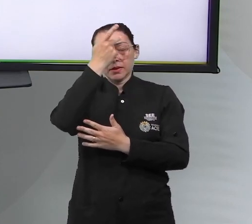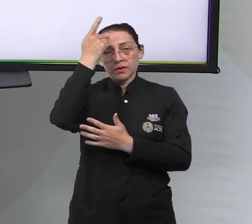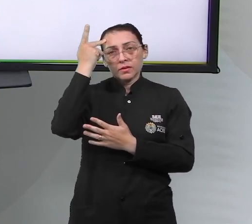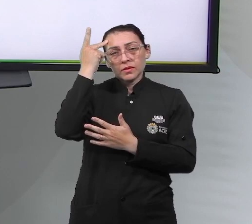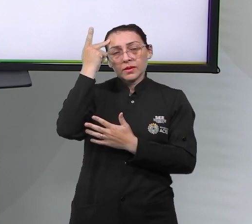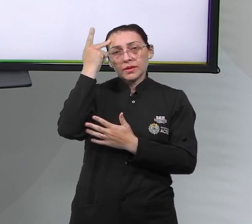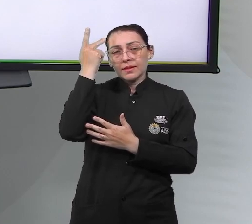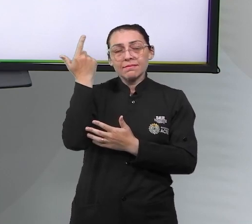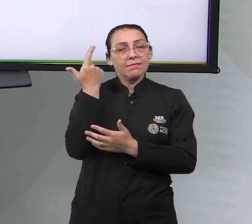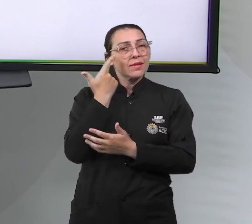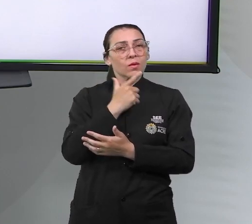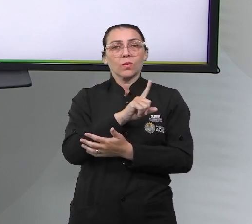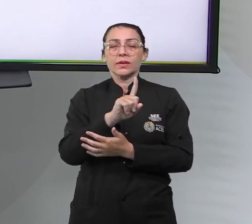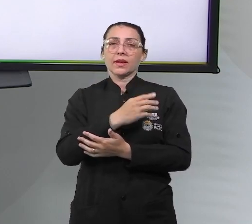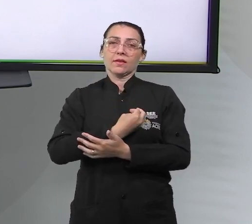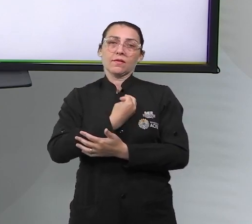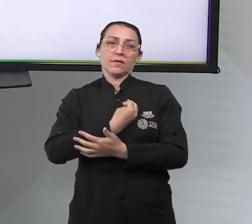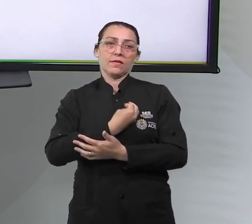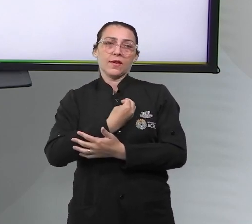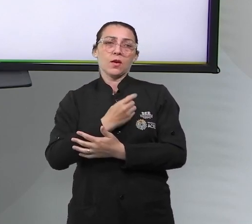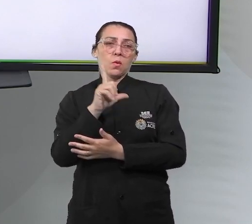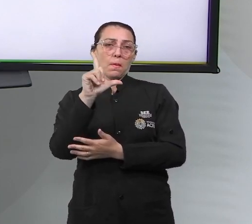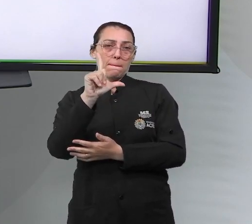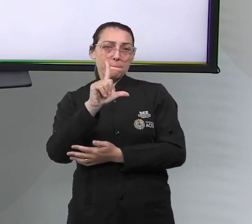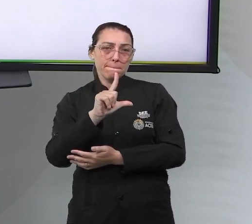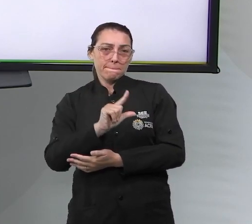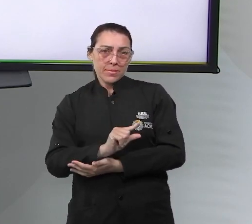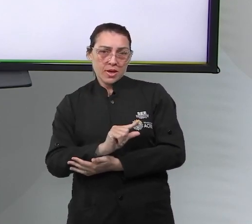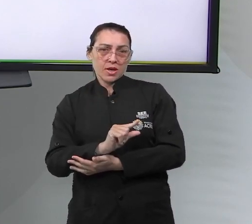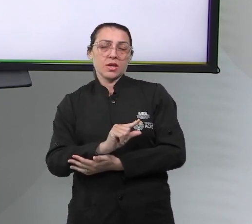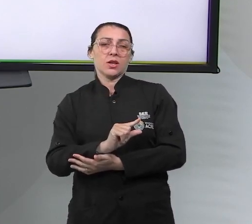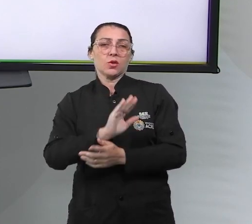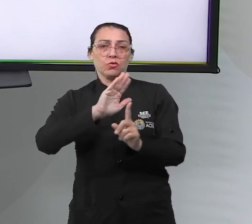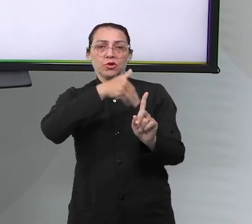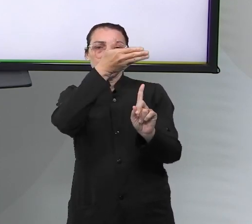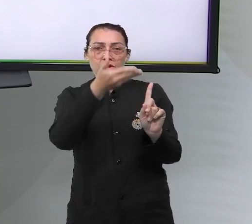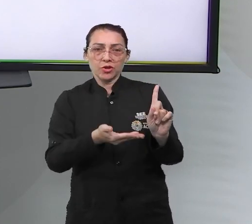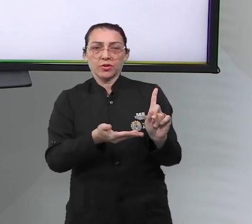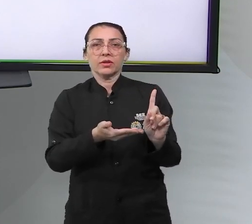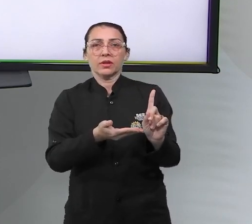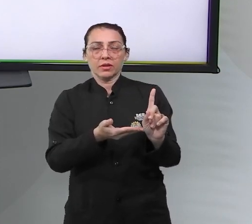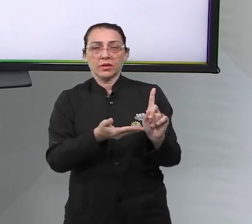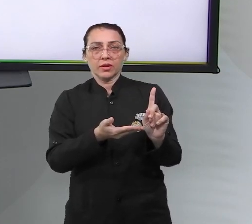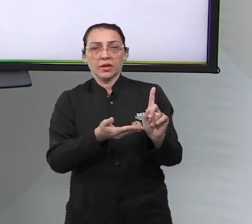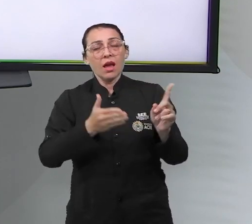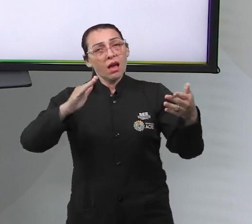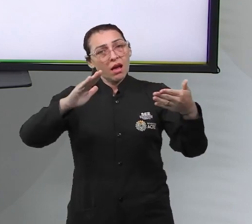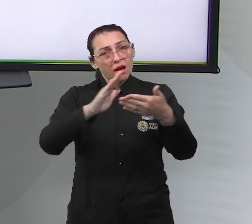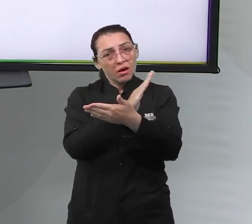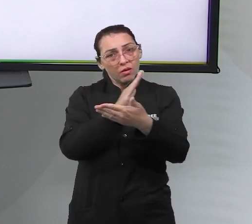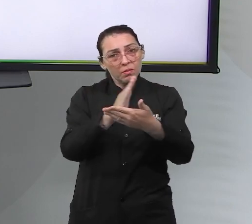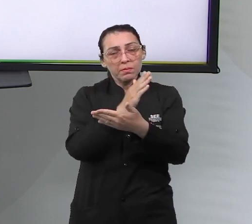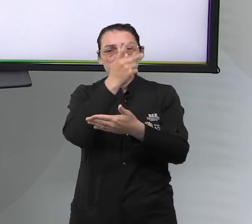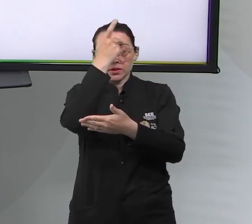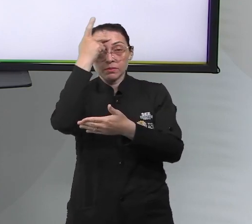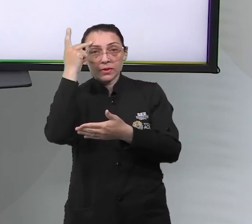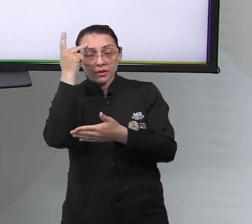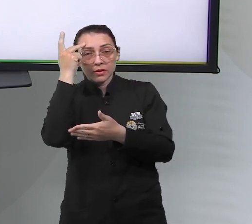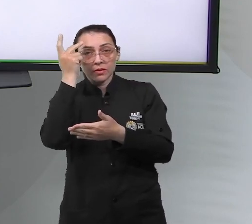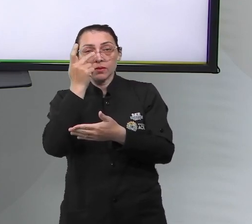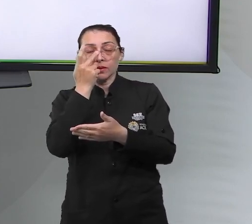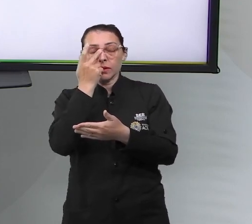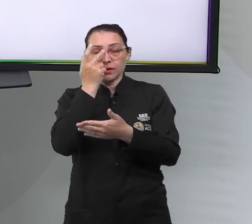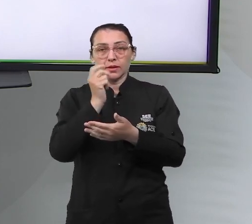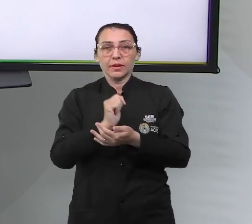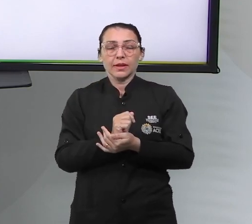pessoa ela não consegue viver com o mínimo de dignidade. Então, muitas das vezes, as pessoas,